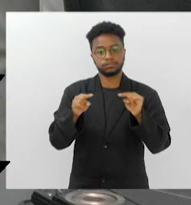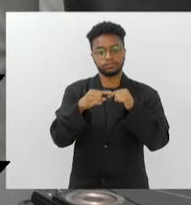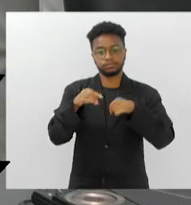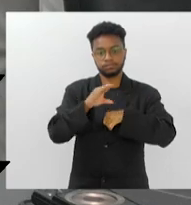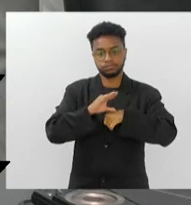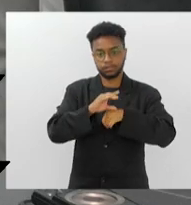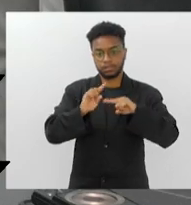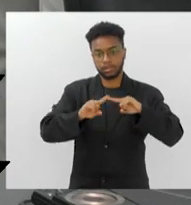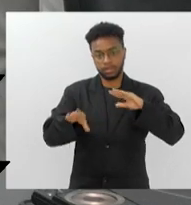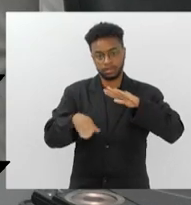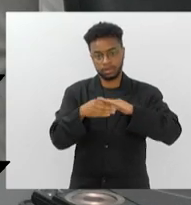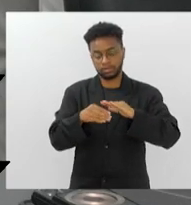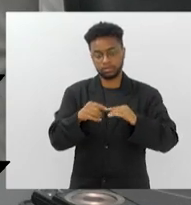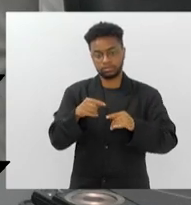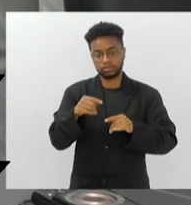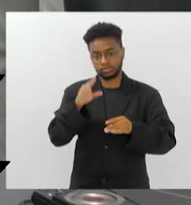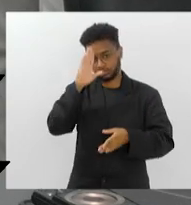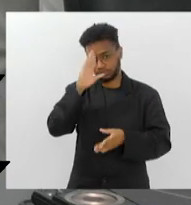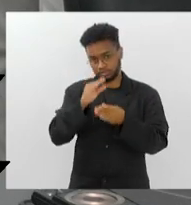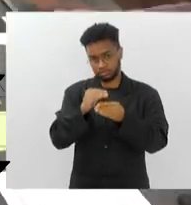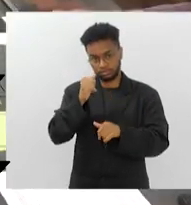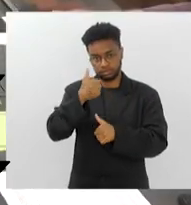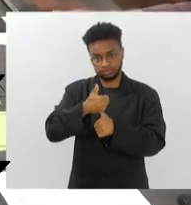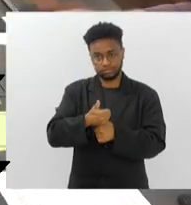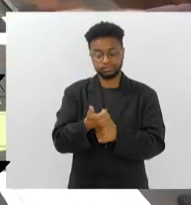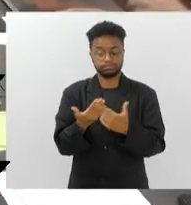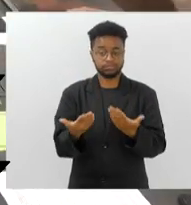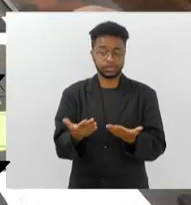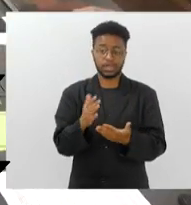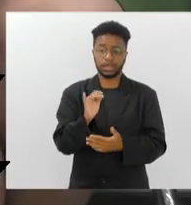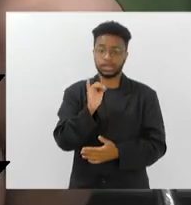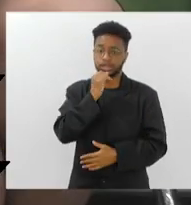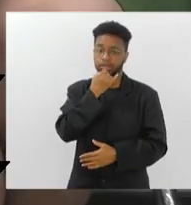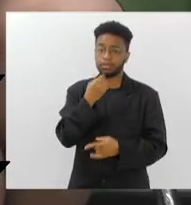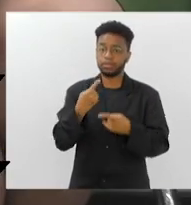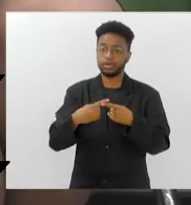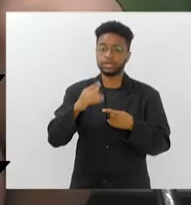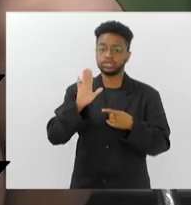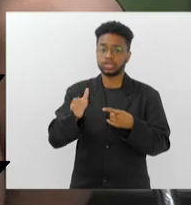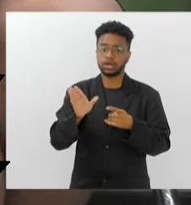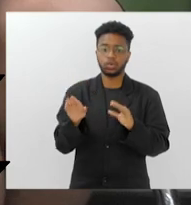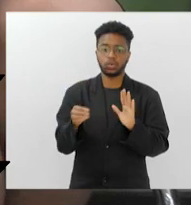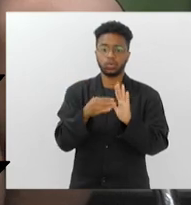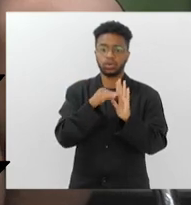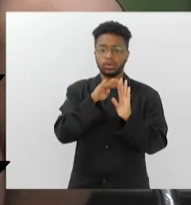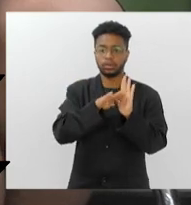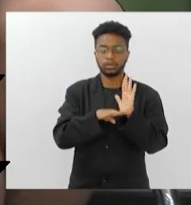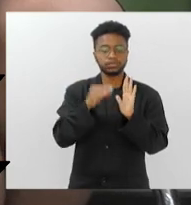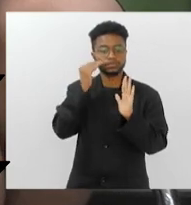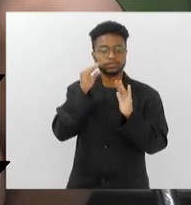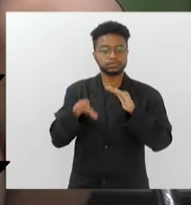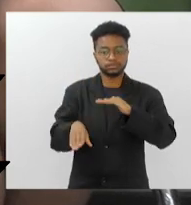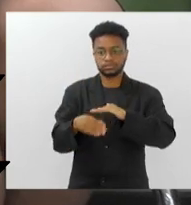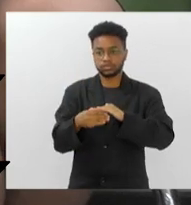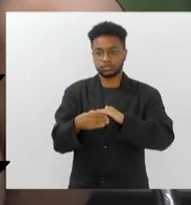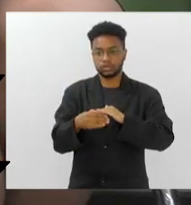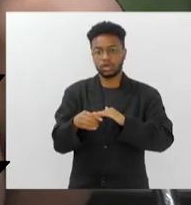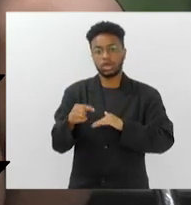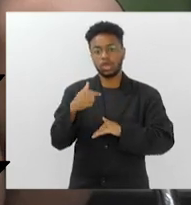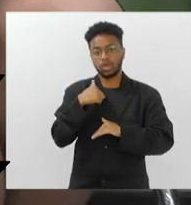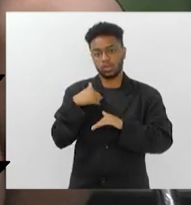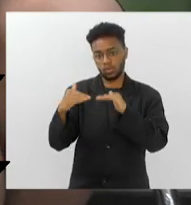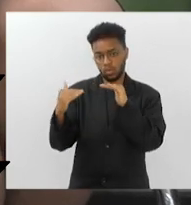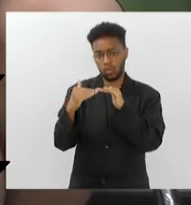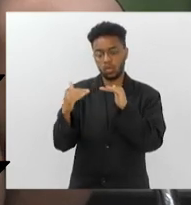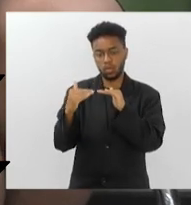em discussão senhor presidente É uma pena que já foi a pauta para emendar eu sou totalmente